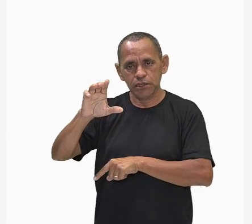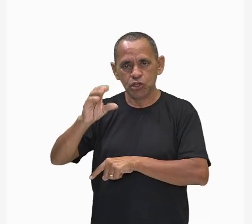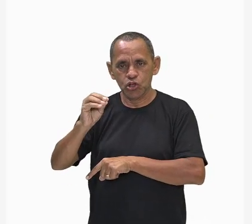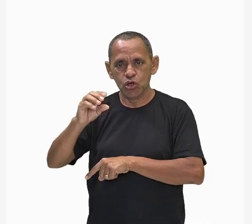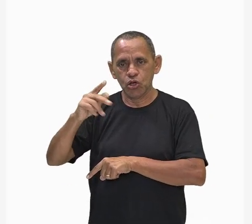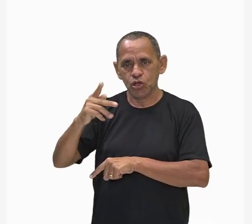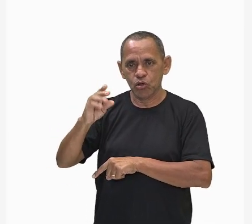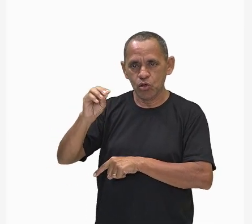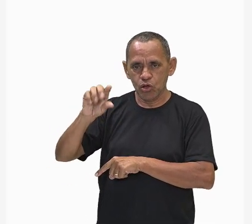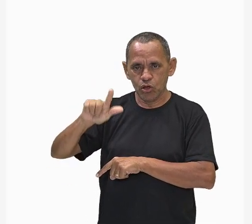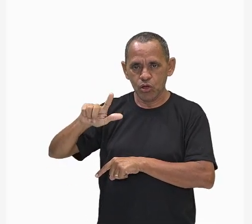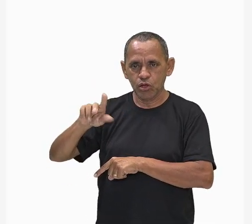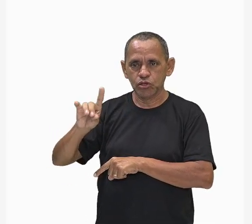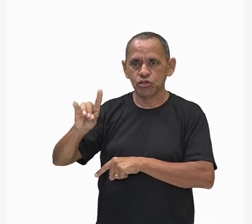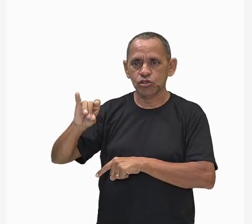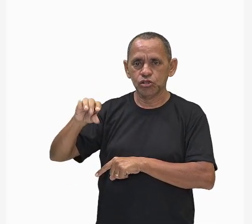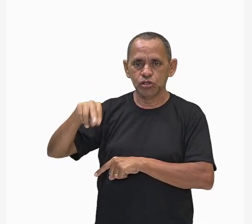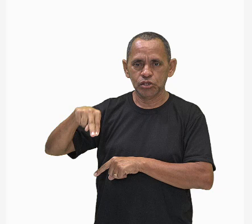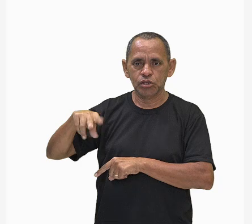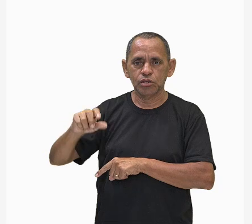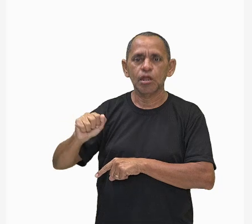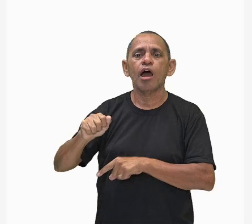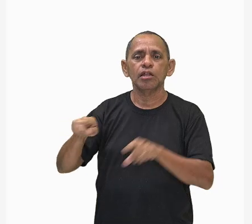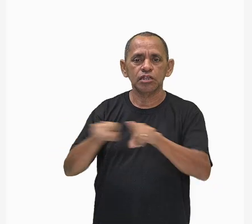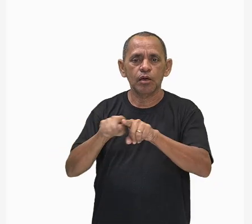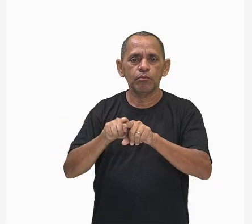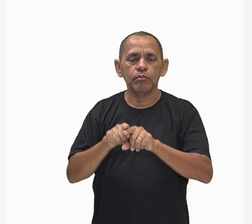não ser romper os laços